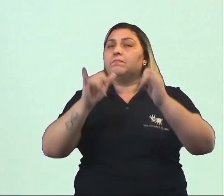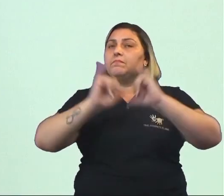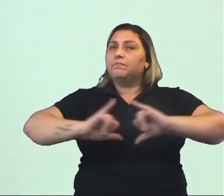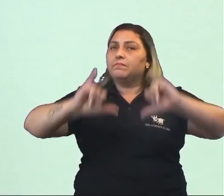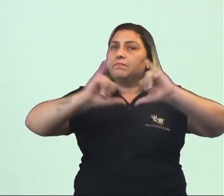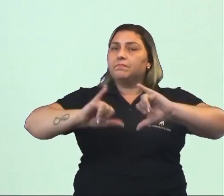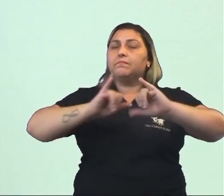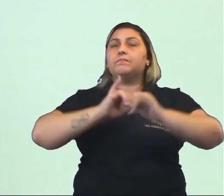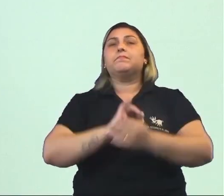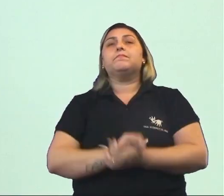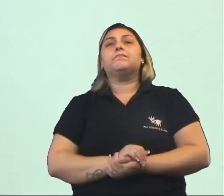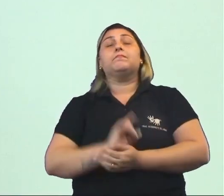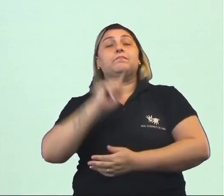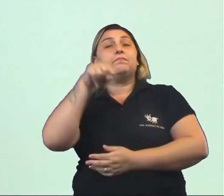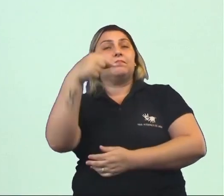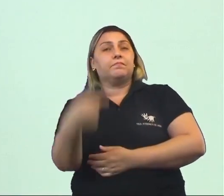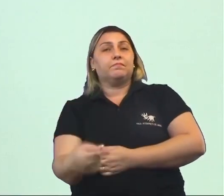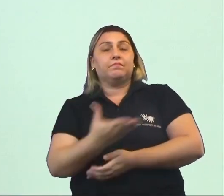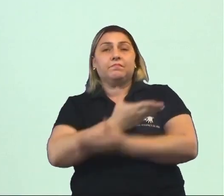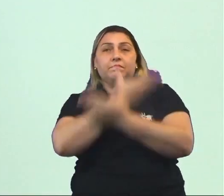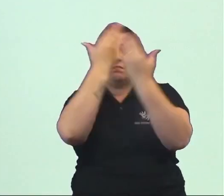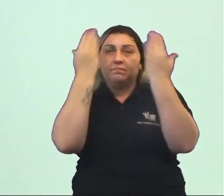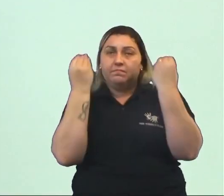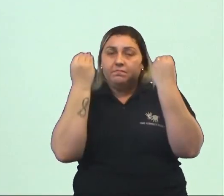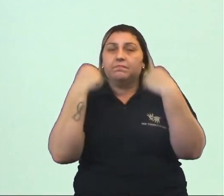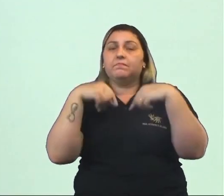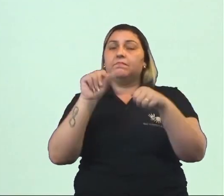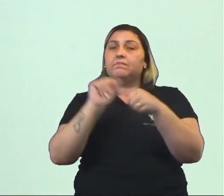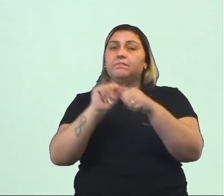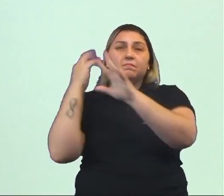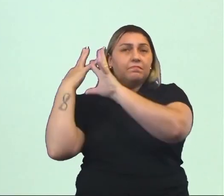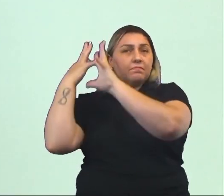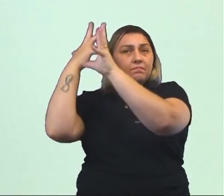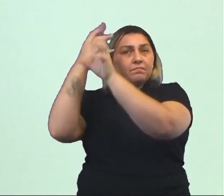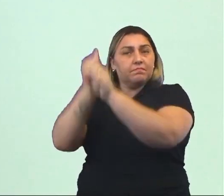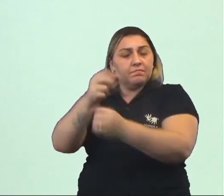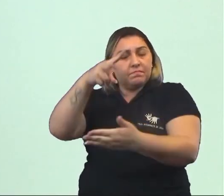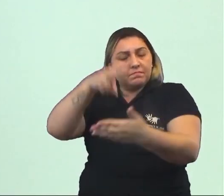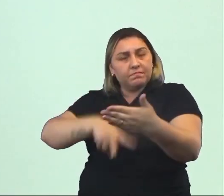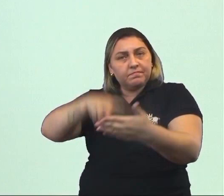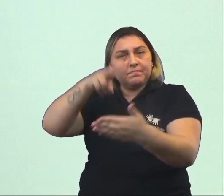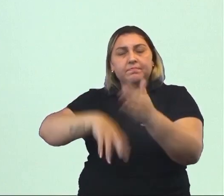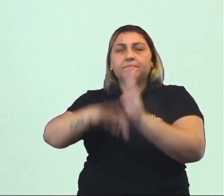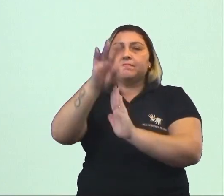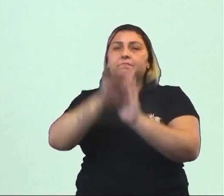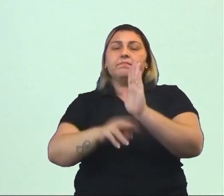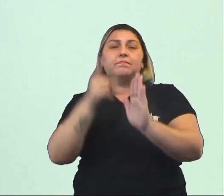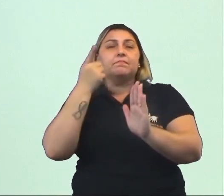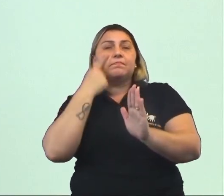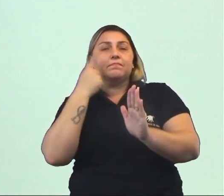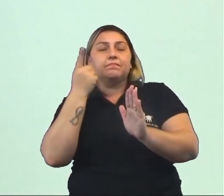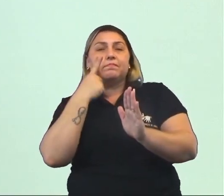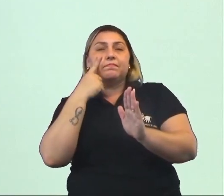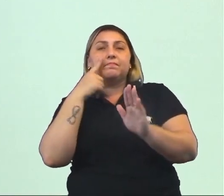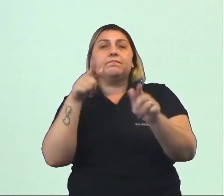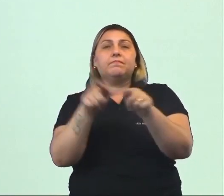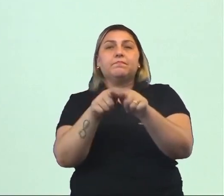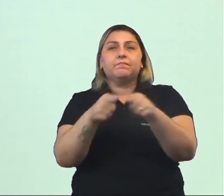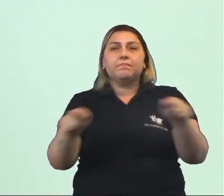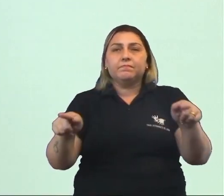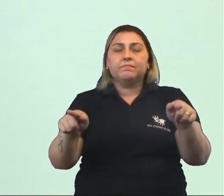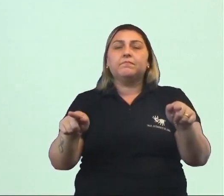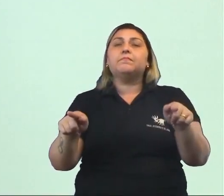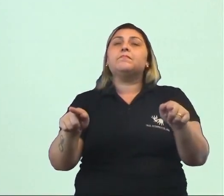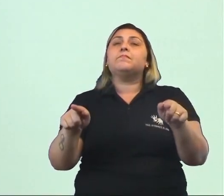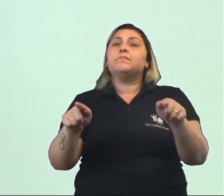publicado. E depois, não esqueçam de fazer uma revisão, de reler o seu texto, observar os aspectos gramaticais,